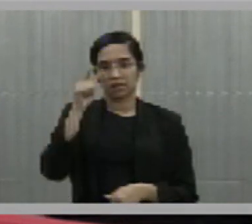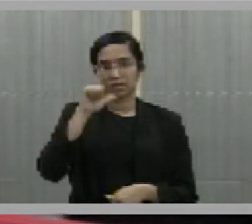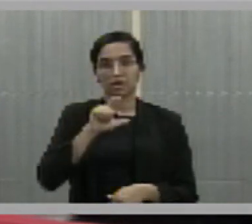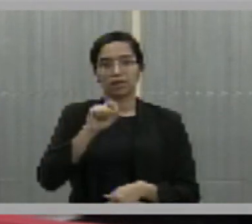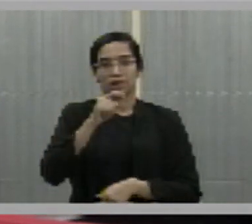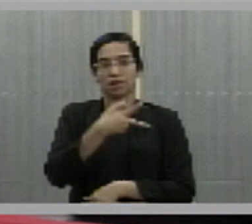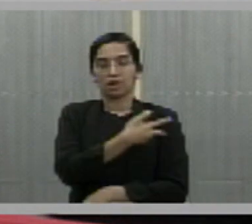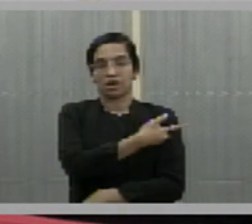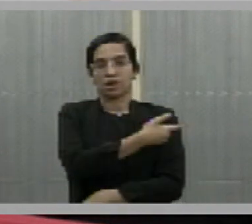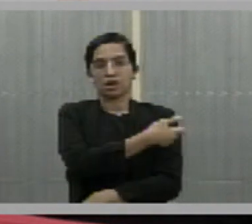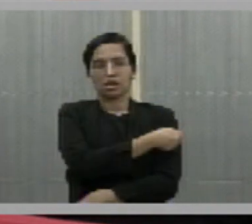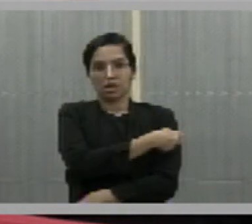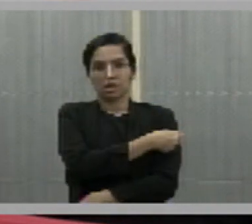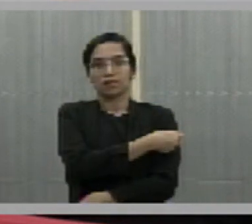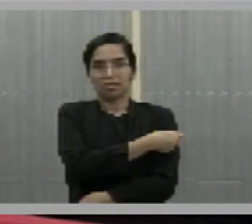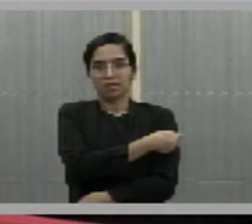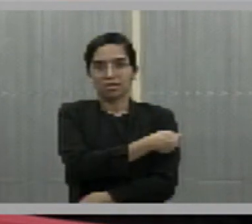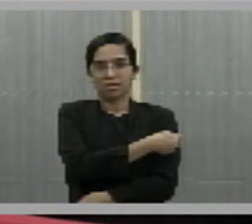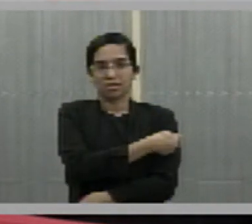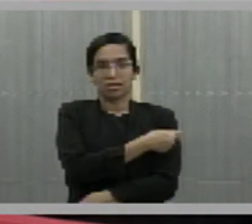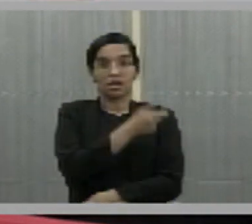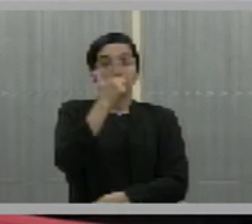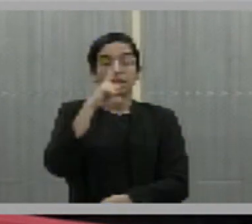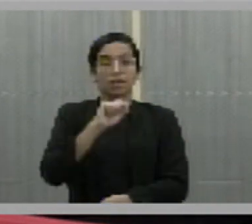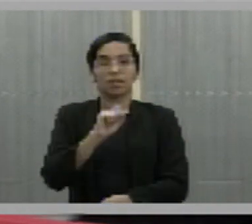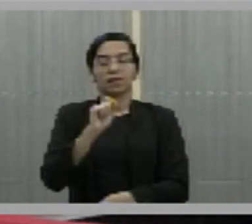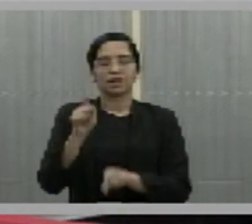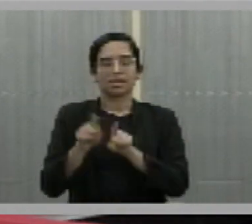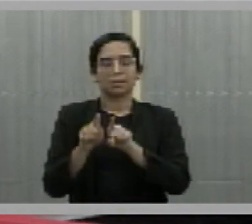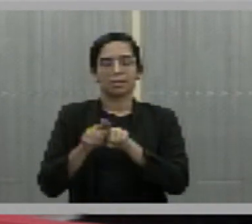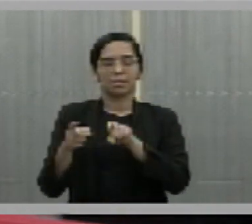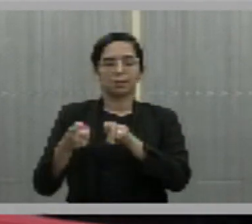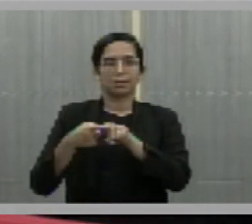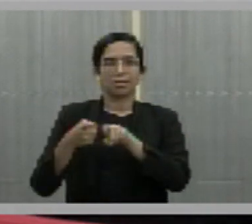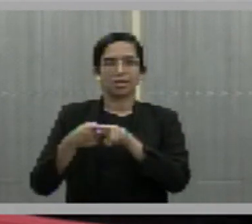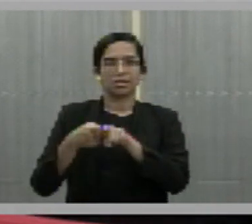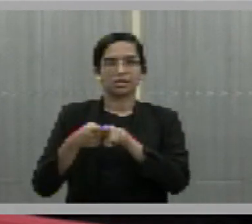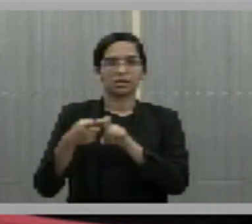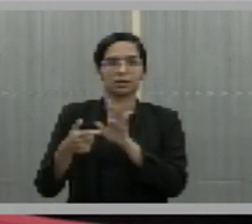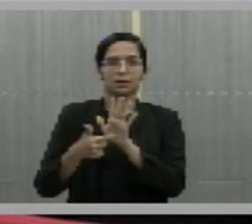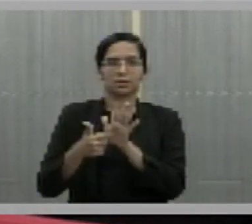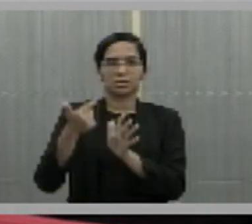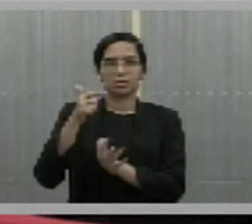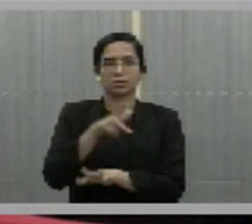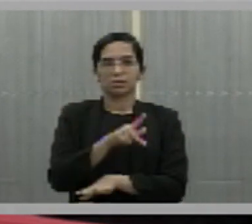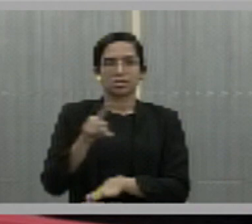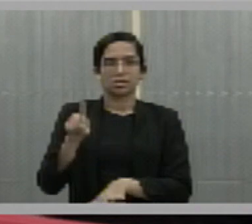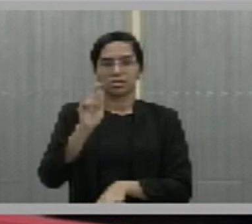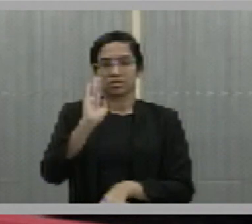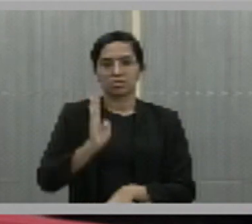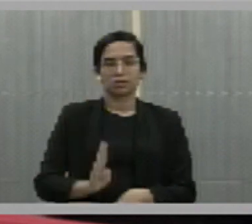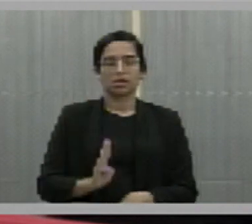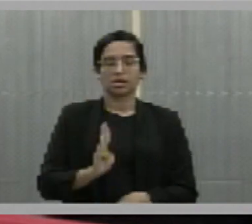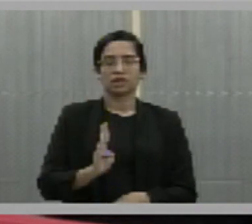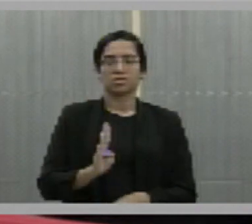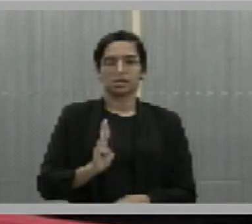a vacina no presidente da República é também um médico, que é o vice-presidente da República, o vice-presidente